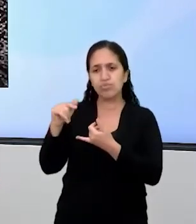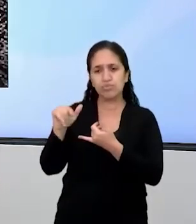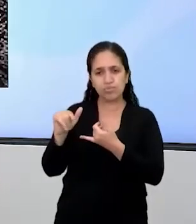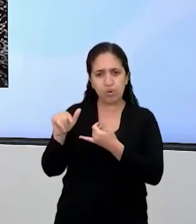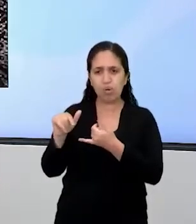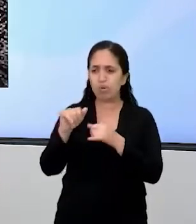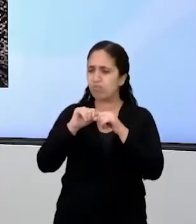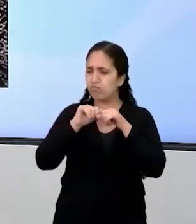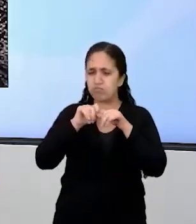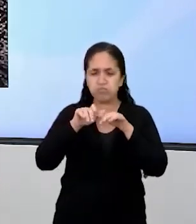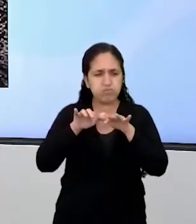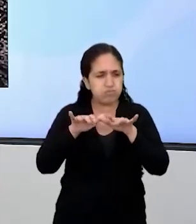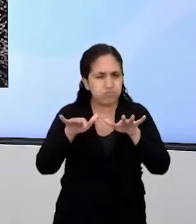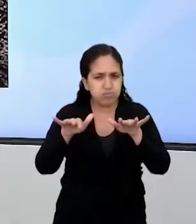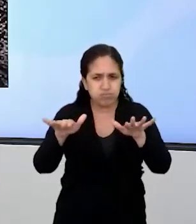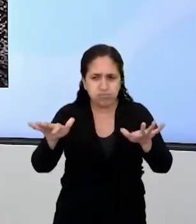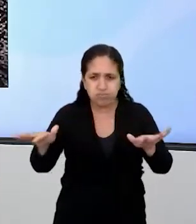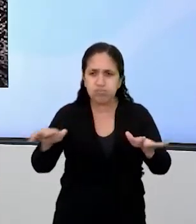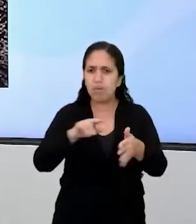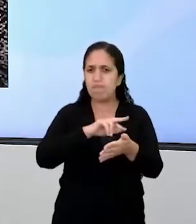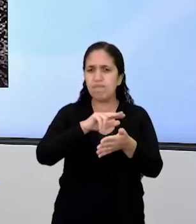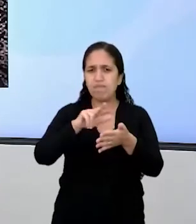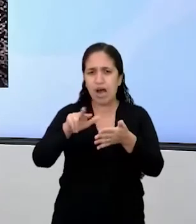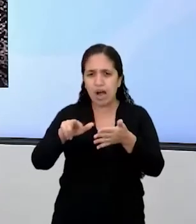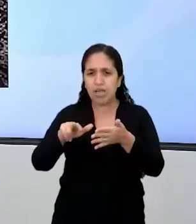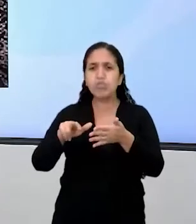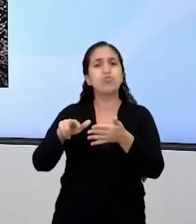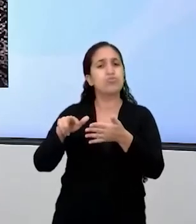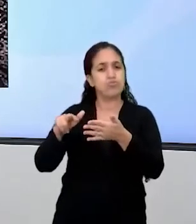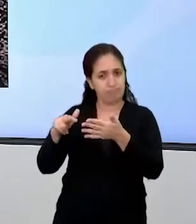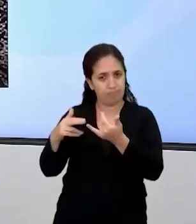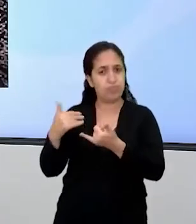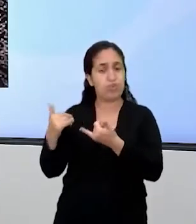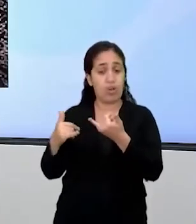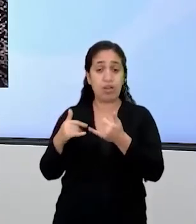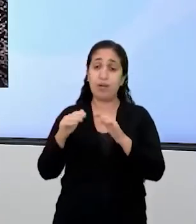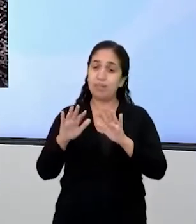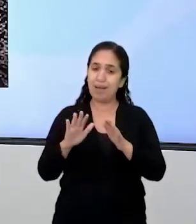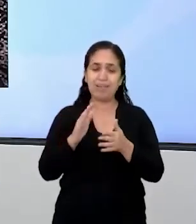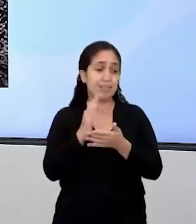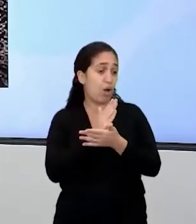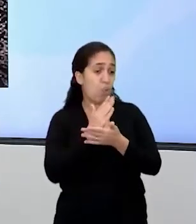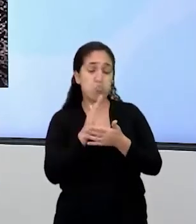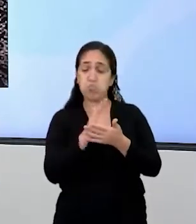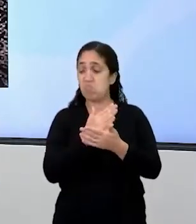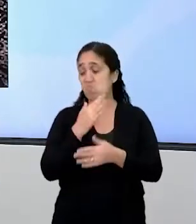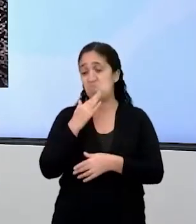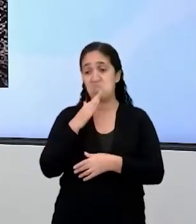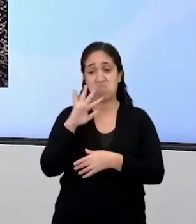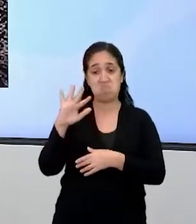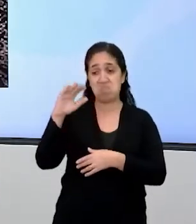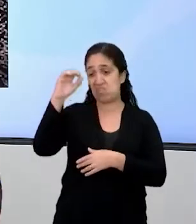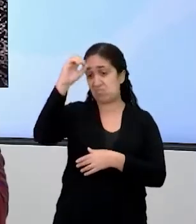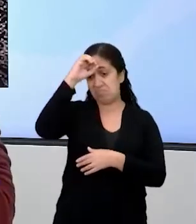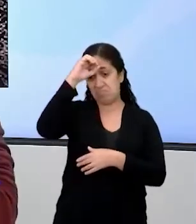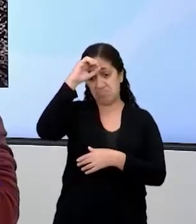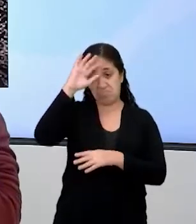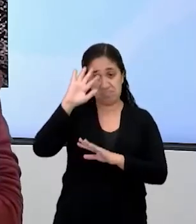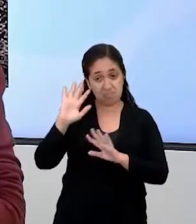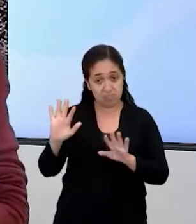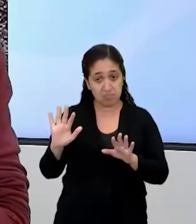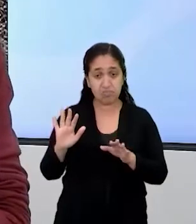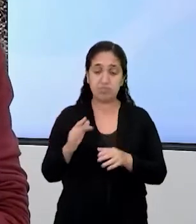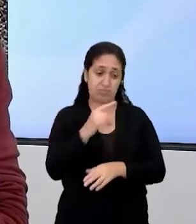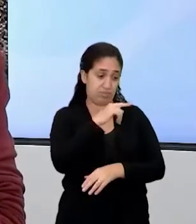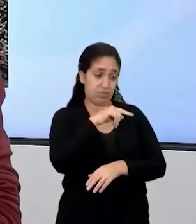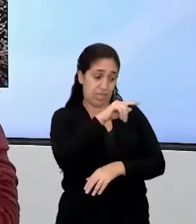muito difundido, muitas pessoas são adeptas, mas também nós temos aqueles que nunca ouviram falar. E não é por isso que